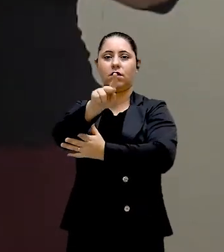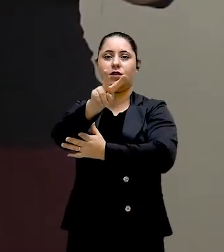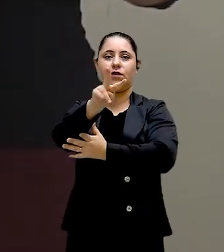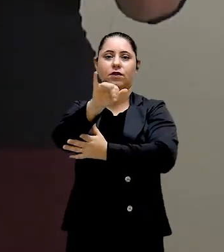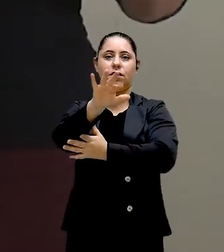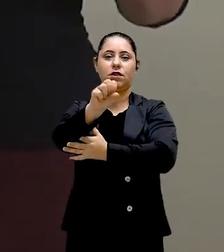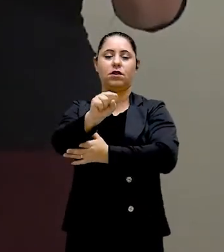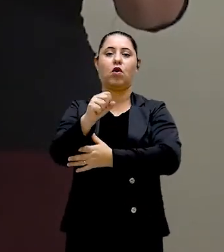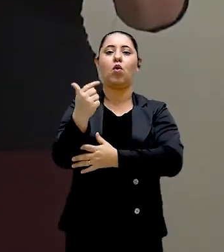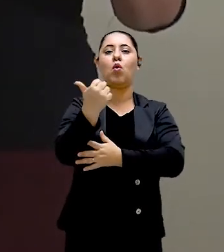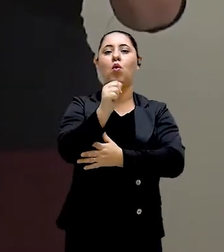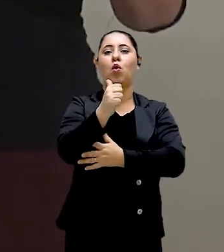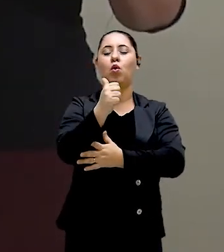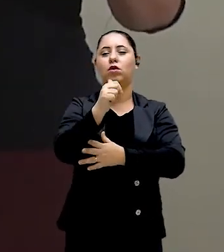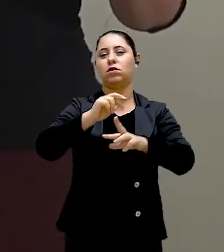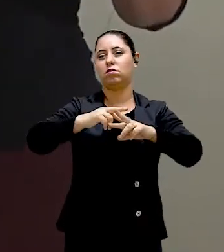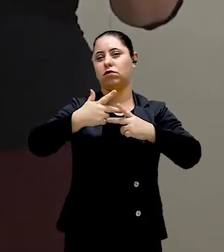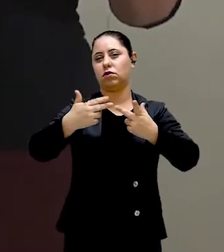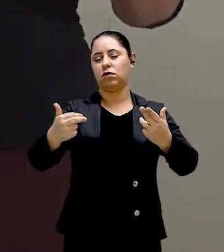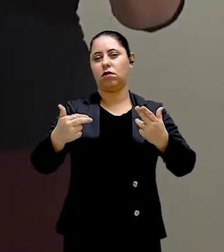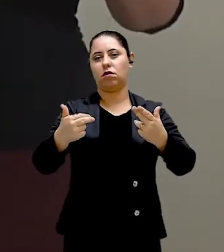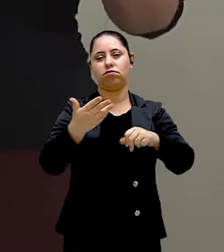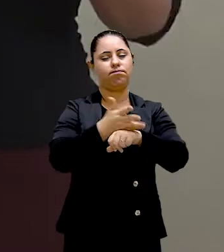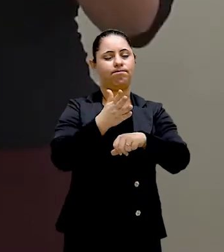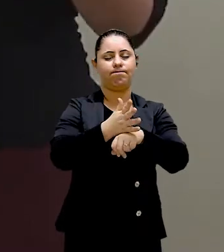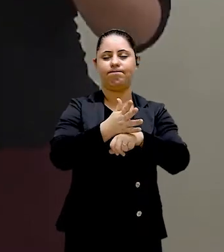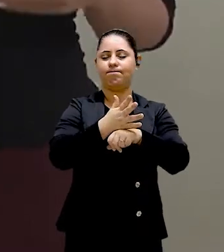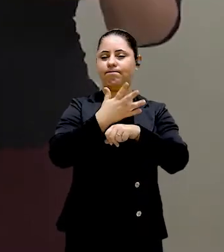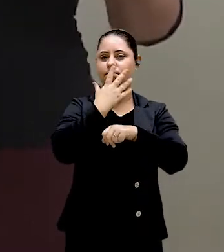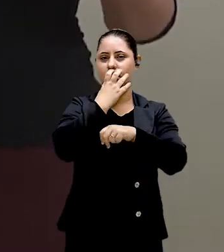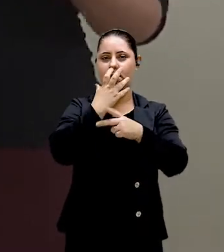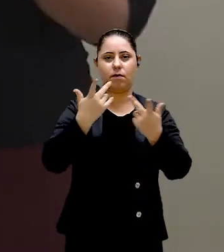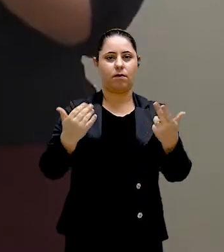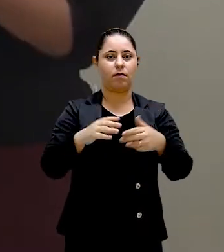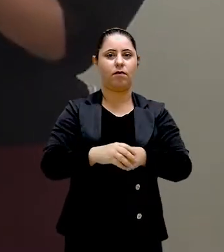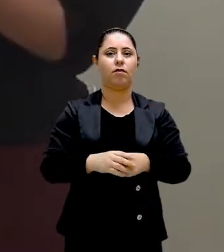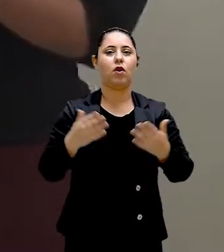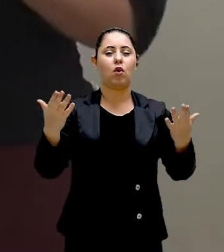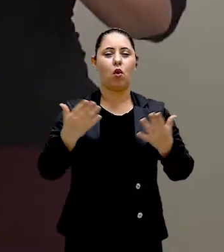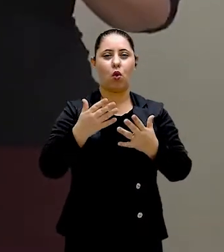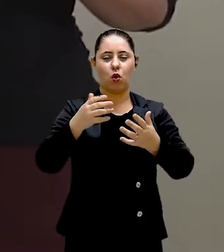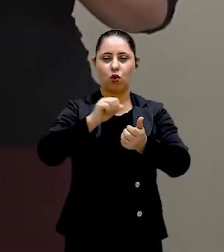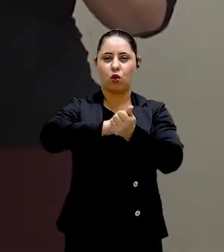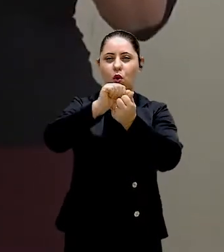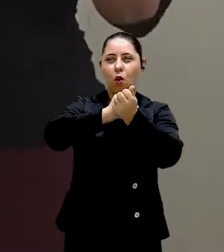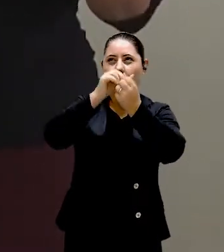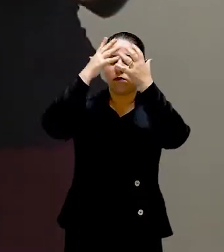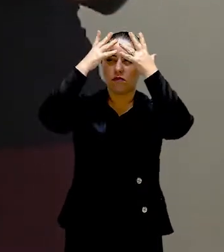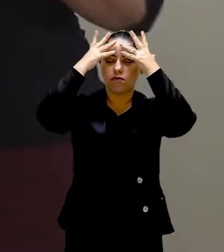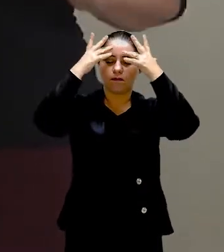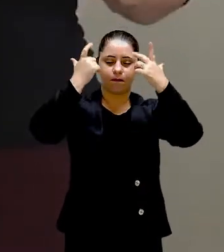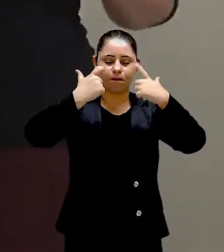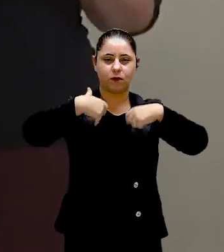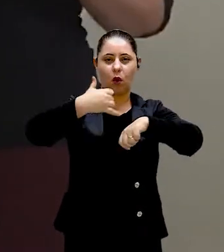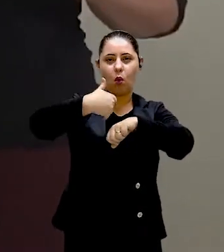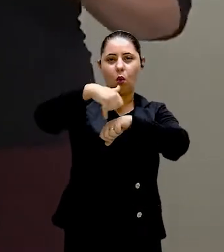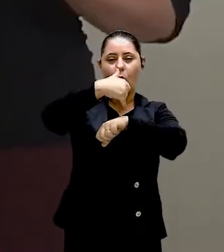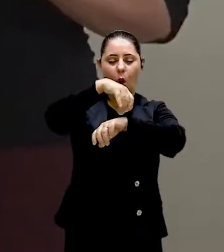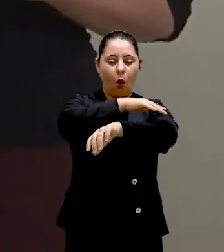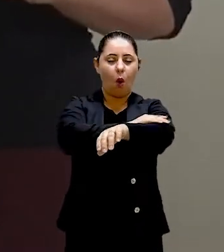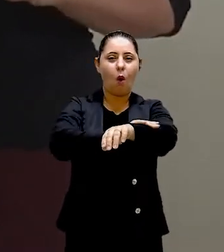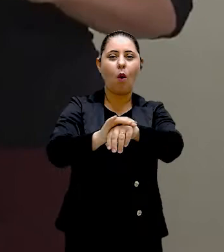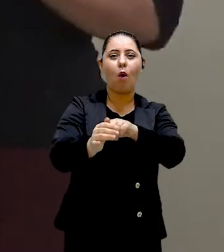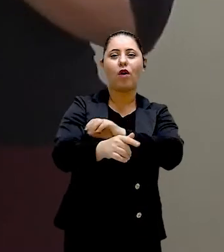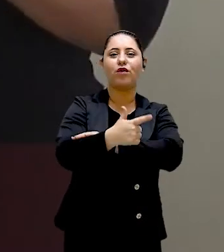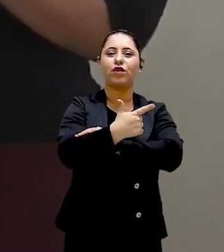certificados, nenhum foi testado em animal. Hoje, os shampoos, cremes e óleos são vendidos em 21 estabelecimentos